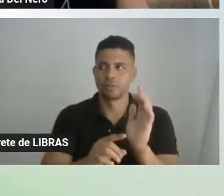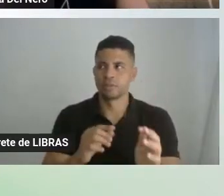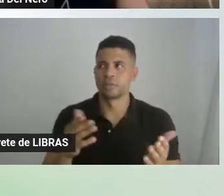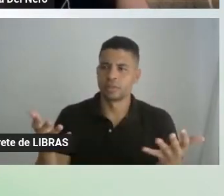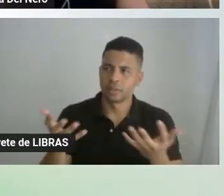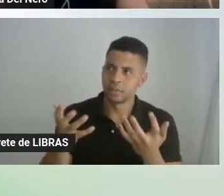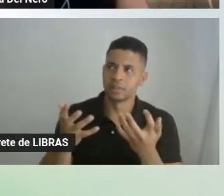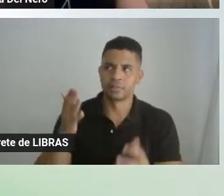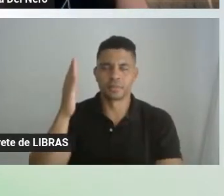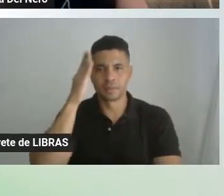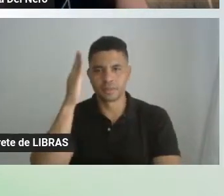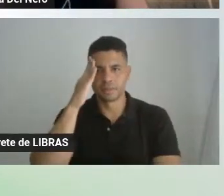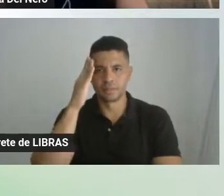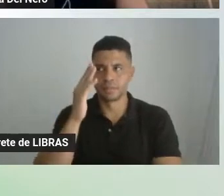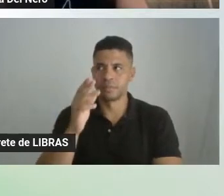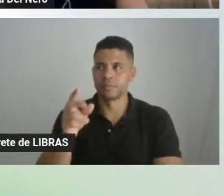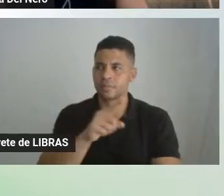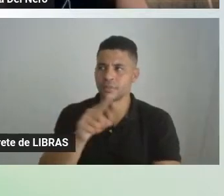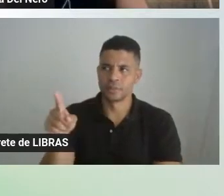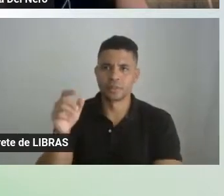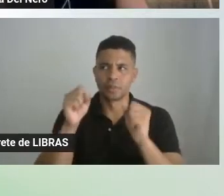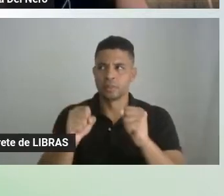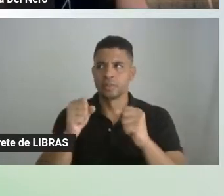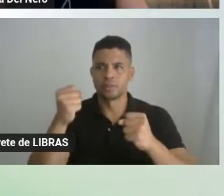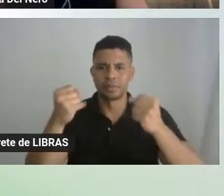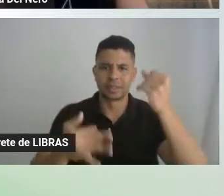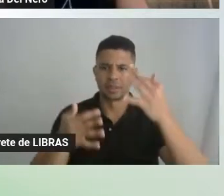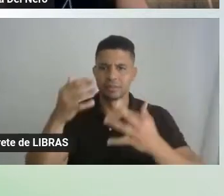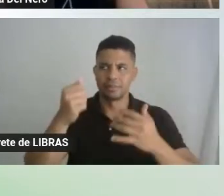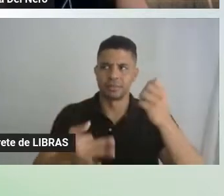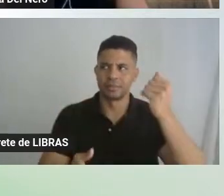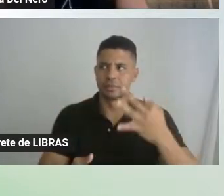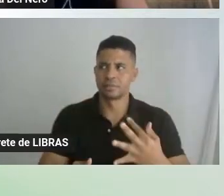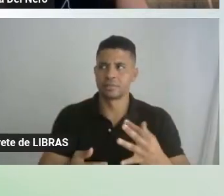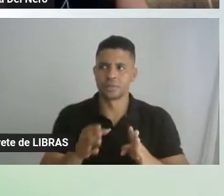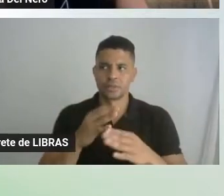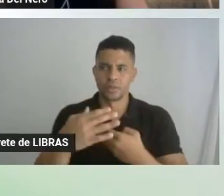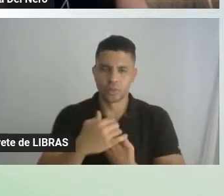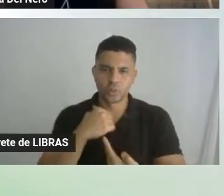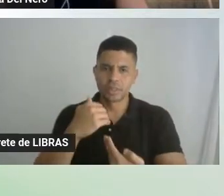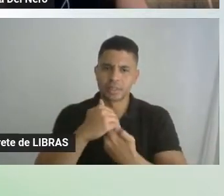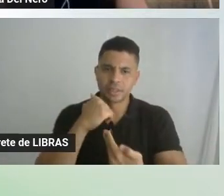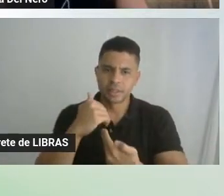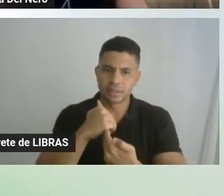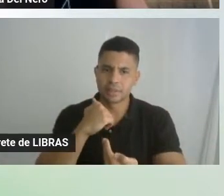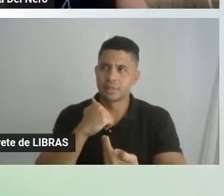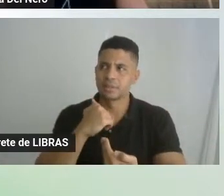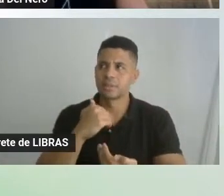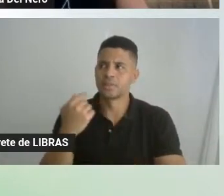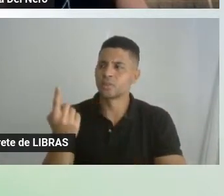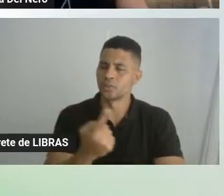gostaríamos que vocês pudessem falar um pouco do papel de nos orientar, né? como é que como é que vocês veem o